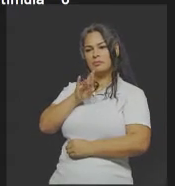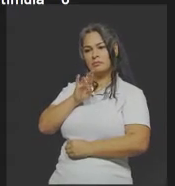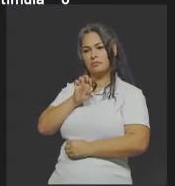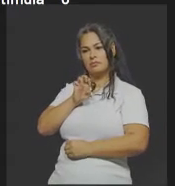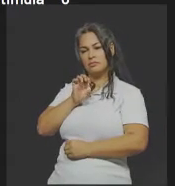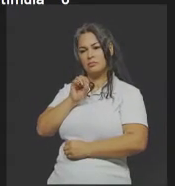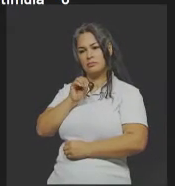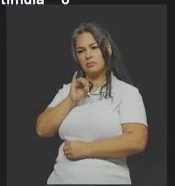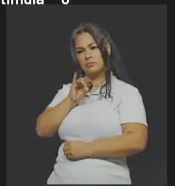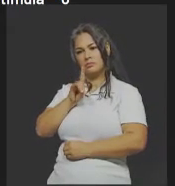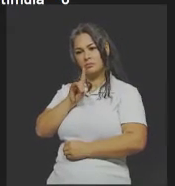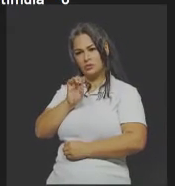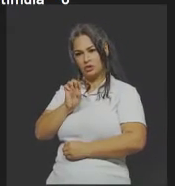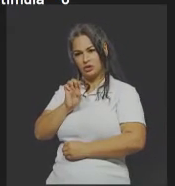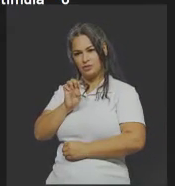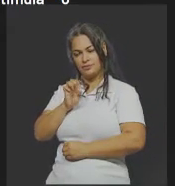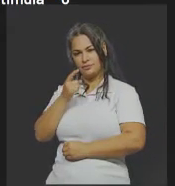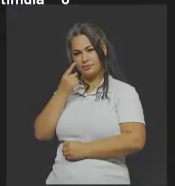Hormônio